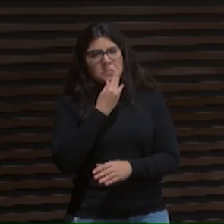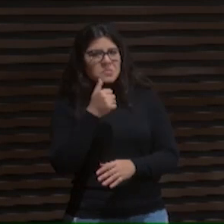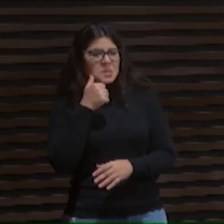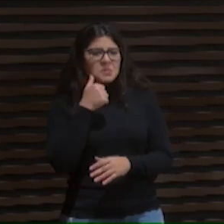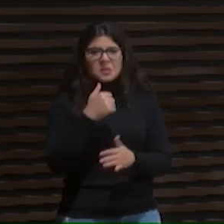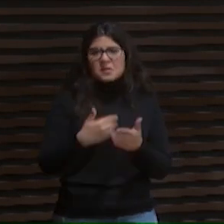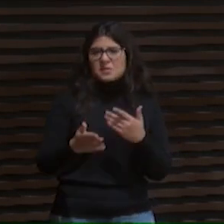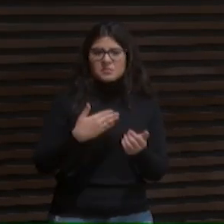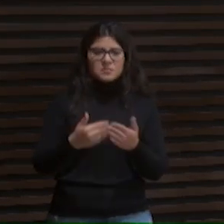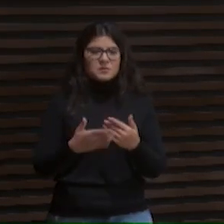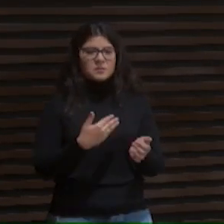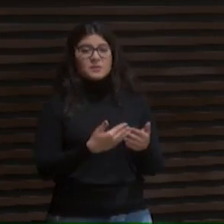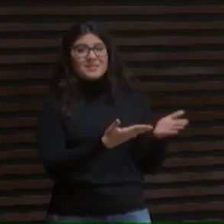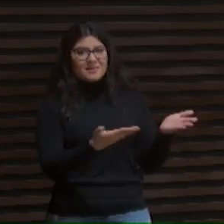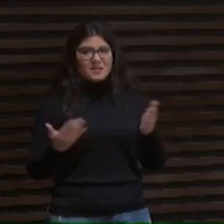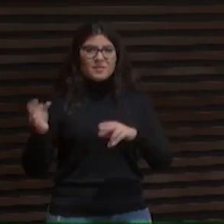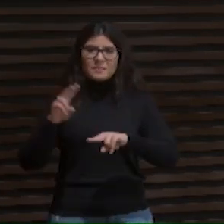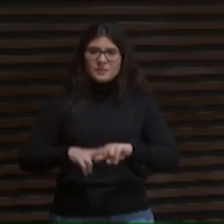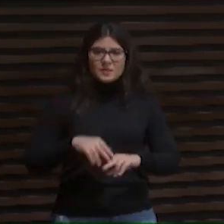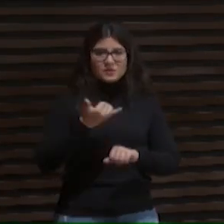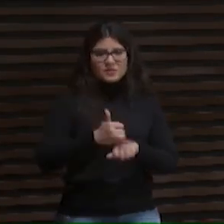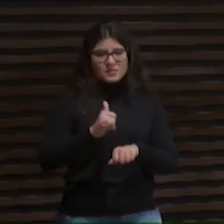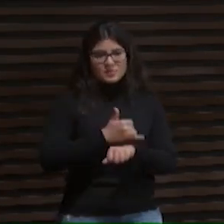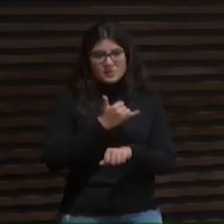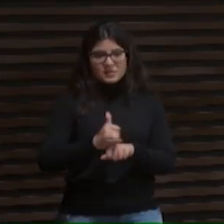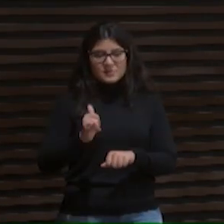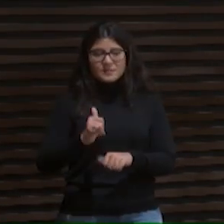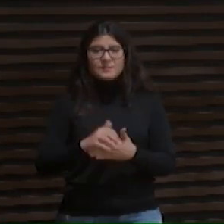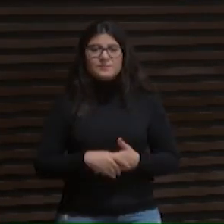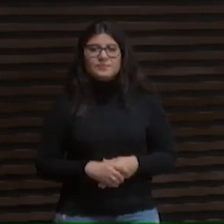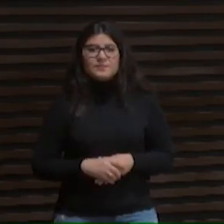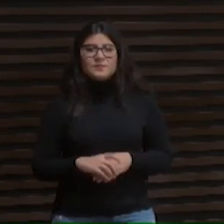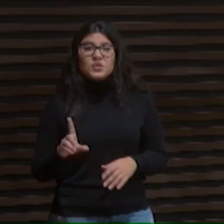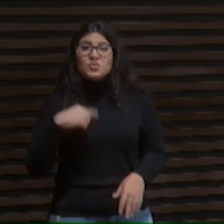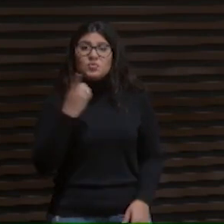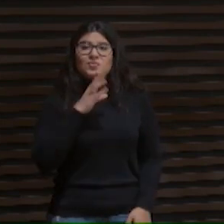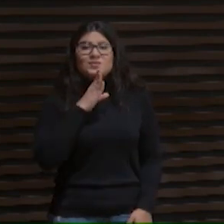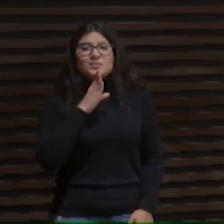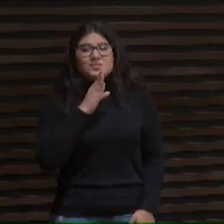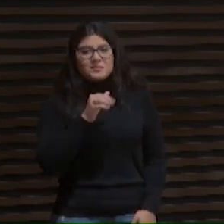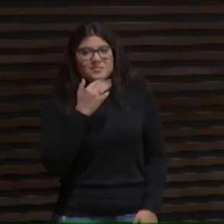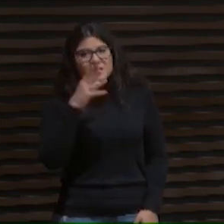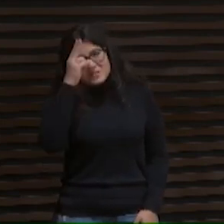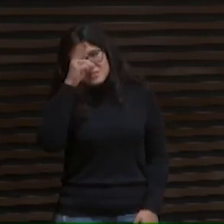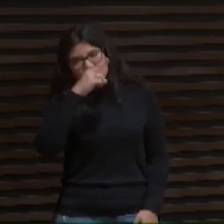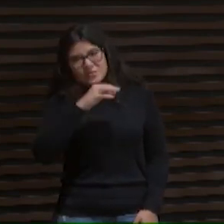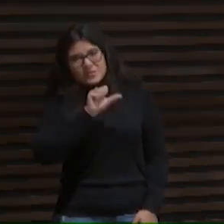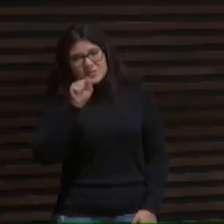os levasse presos para Jerusalém. Nós conhecemos bem a história de Saulo.